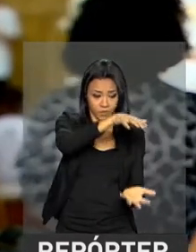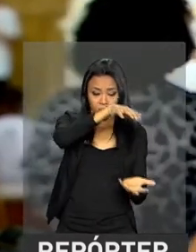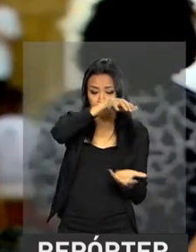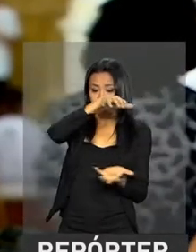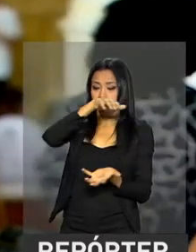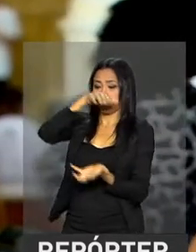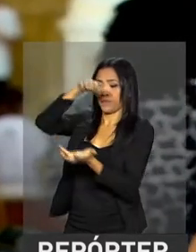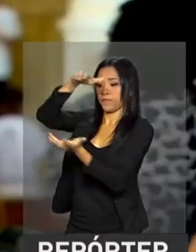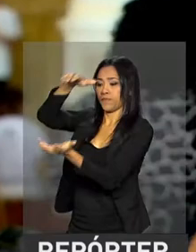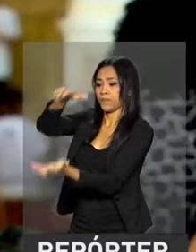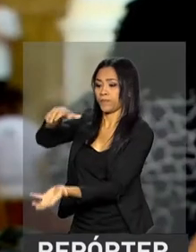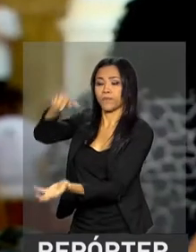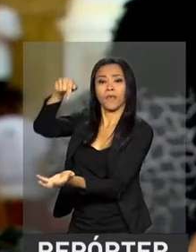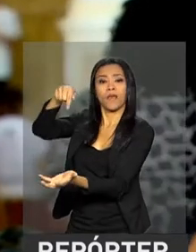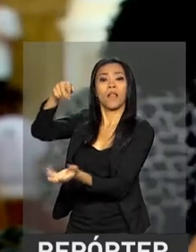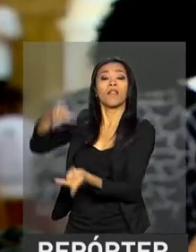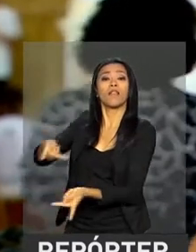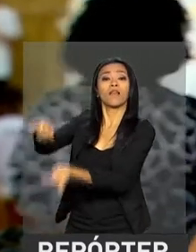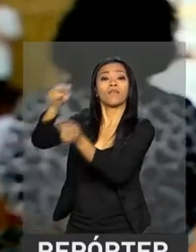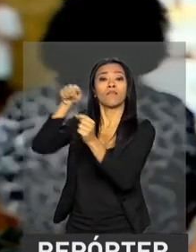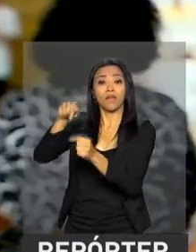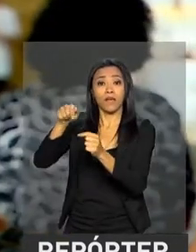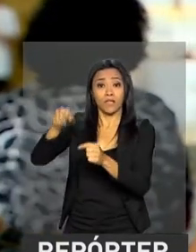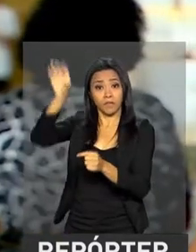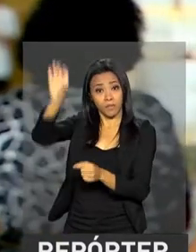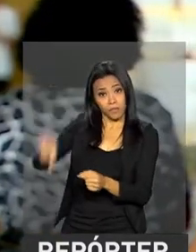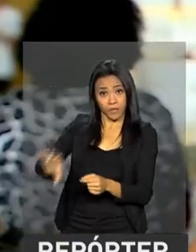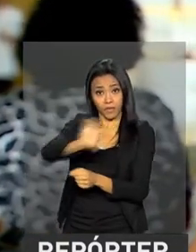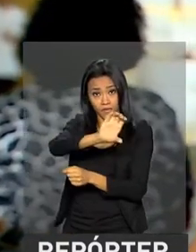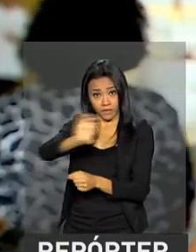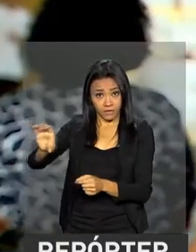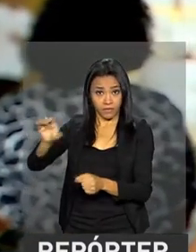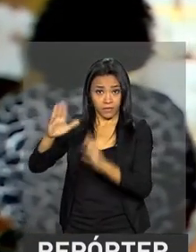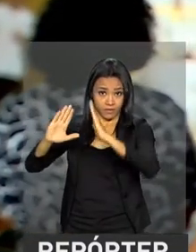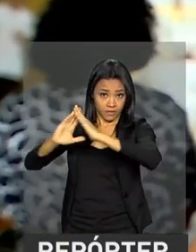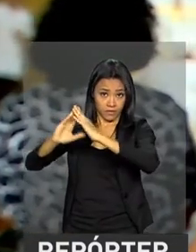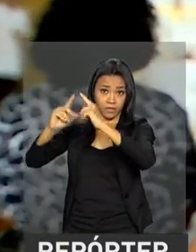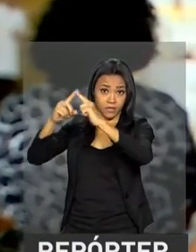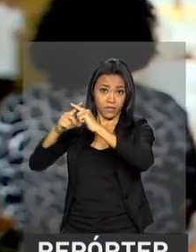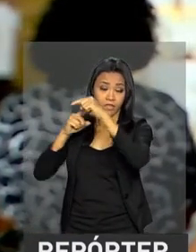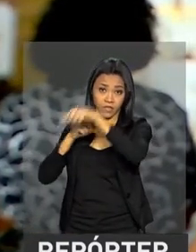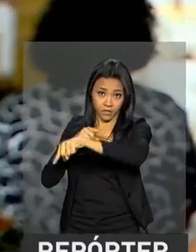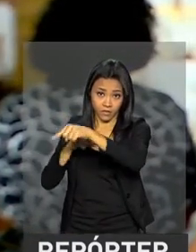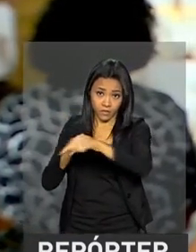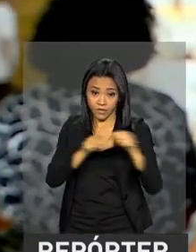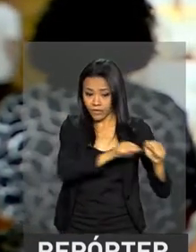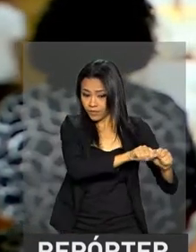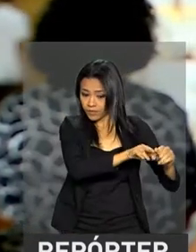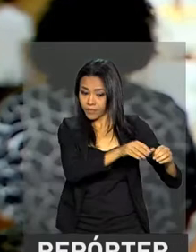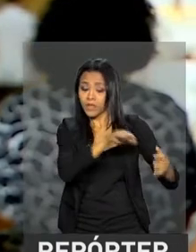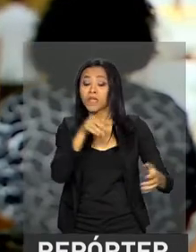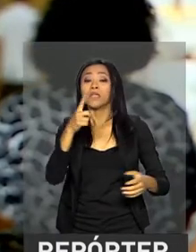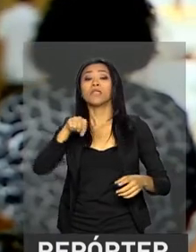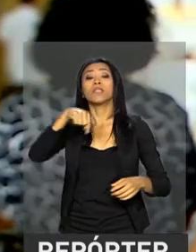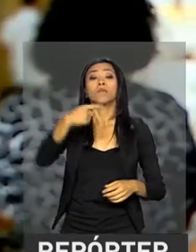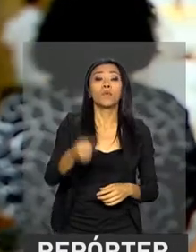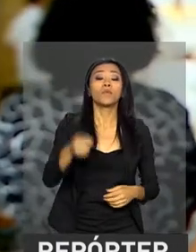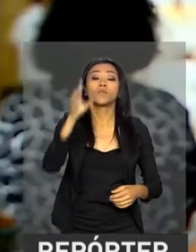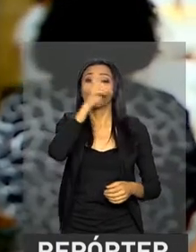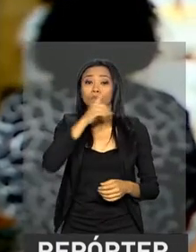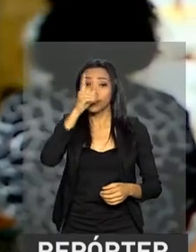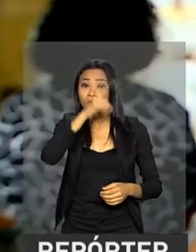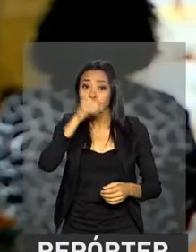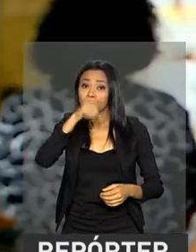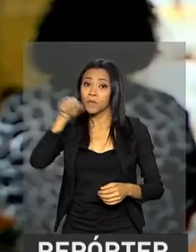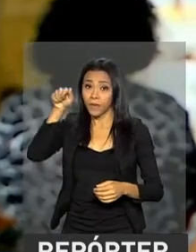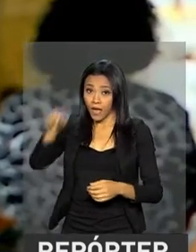de Nazaré e é deslocada até a Catedral da Sé, na procissão chamada Trasladação. E no domingo, ela retorna aqui